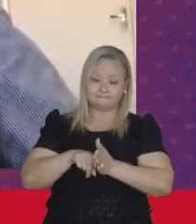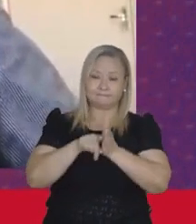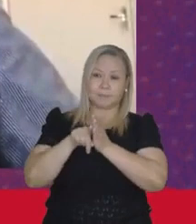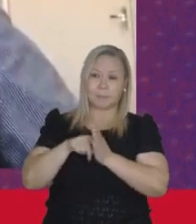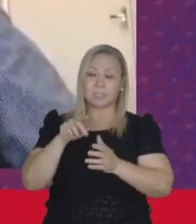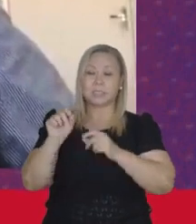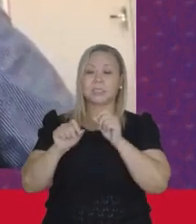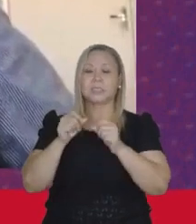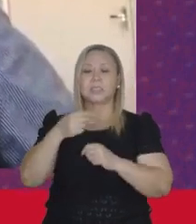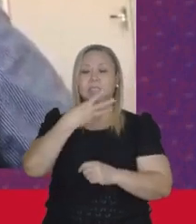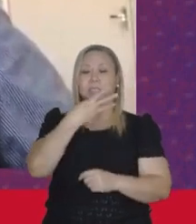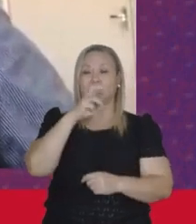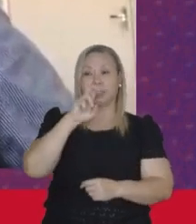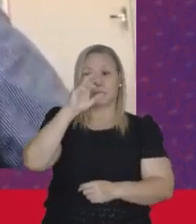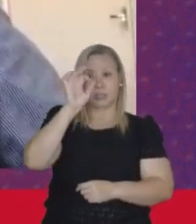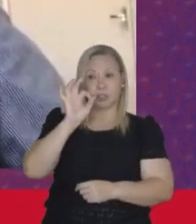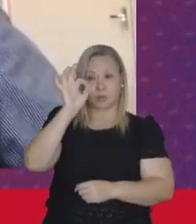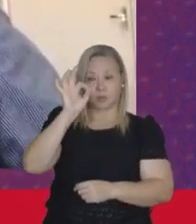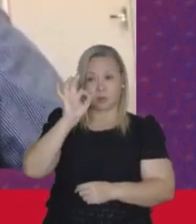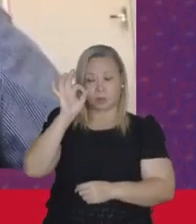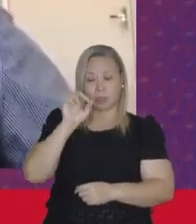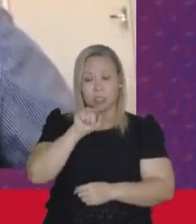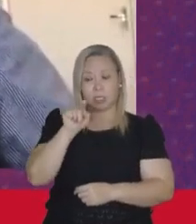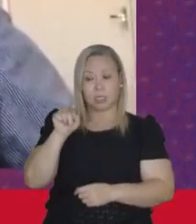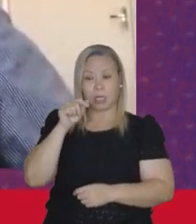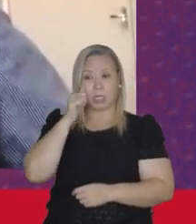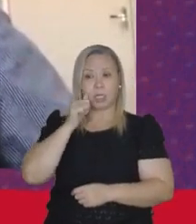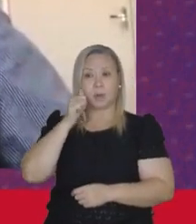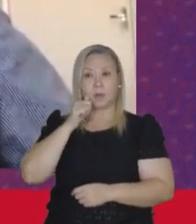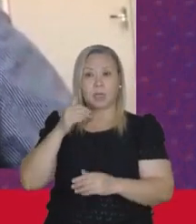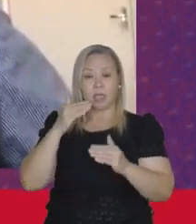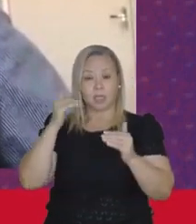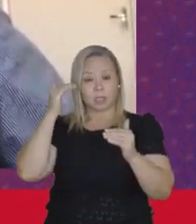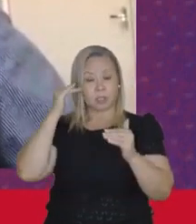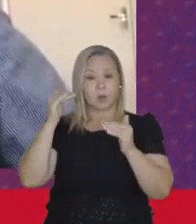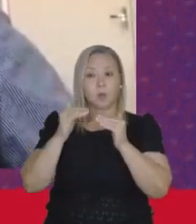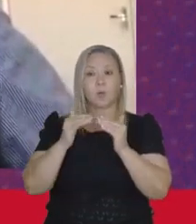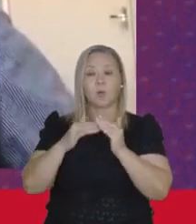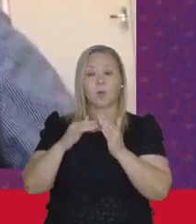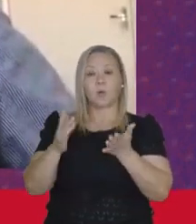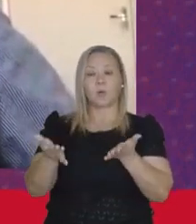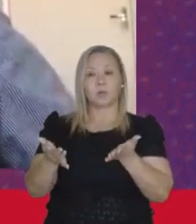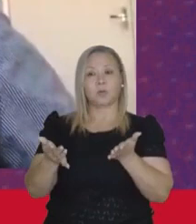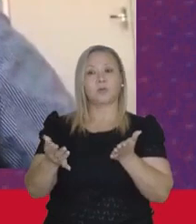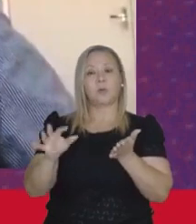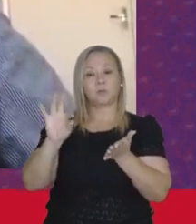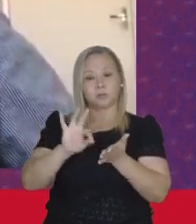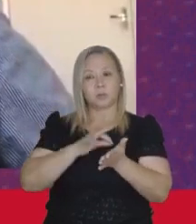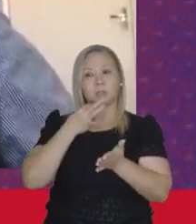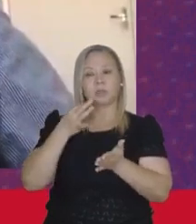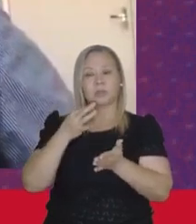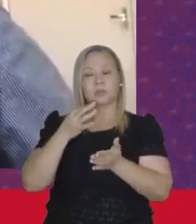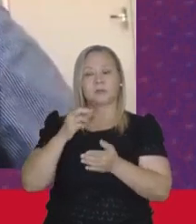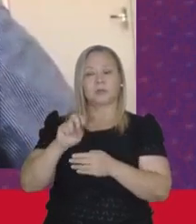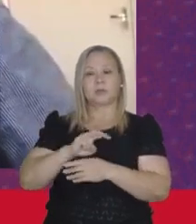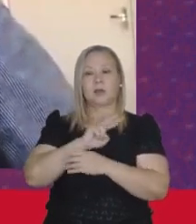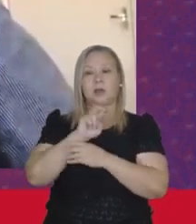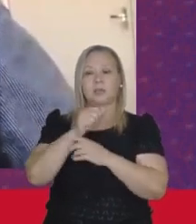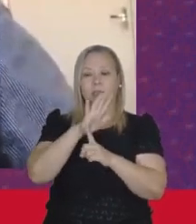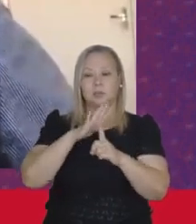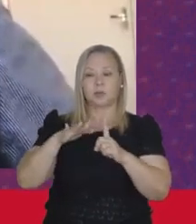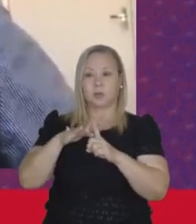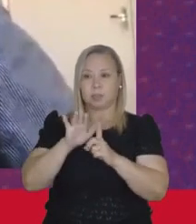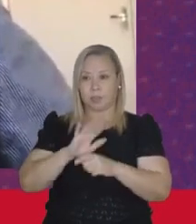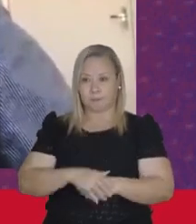de 35% delas, de acordo com o Cadastro Único da Assistência Social.